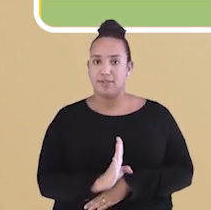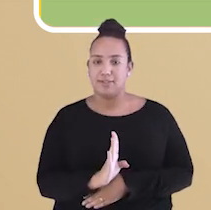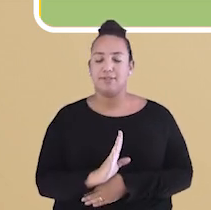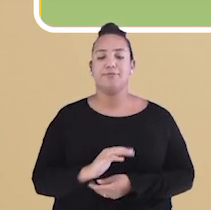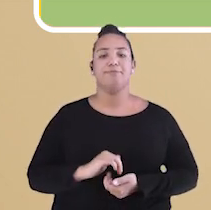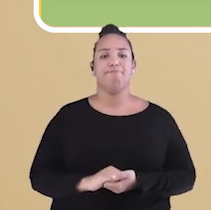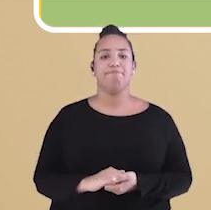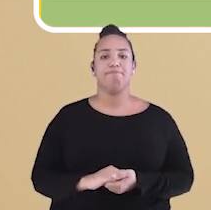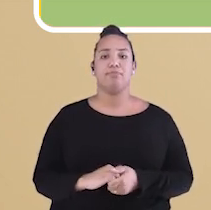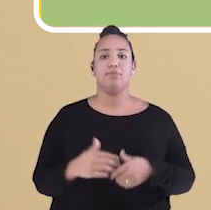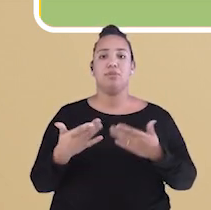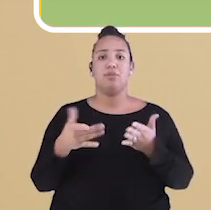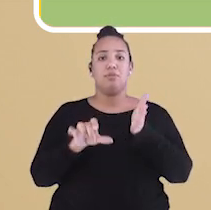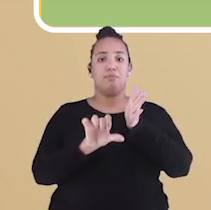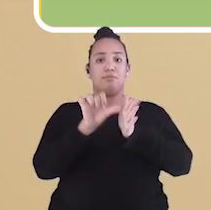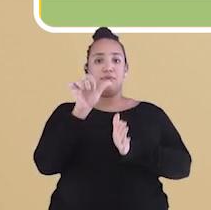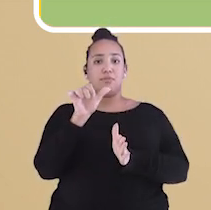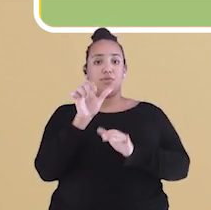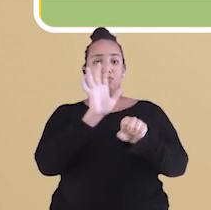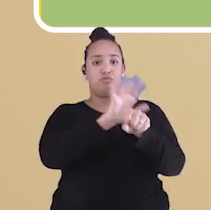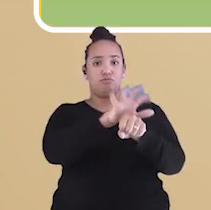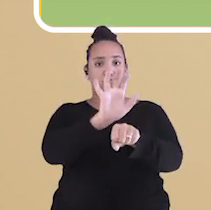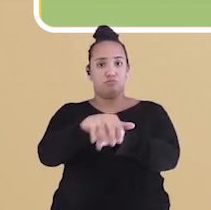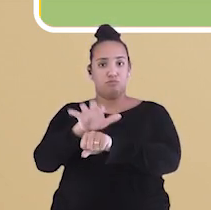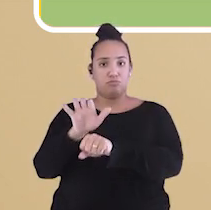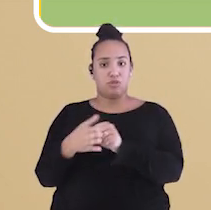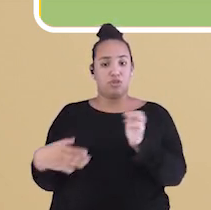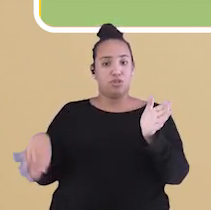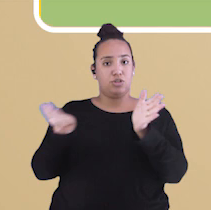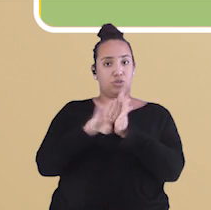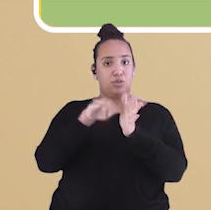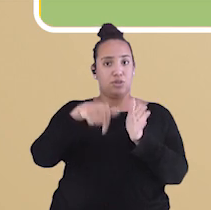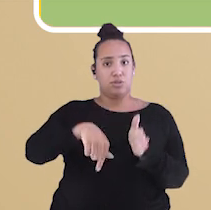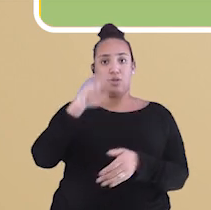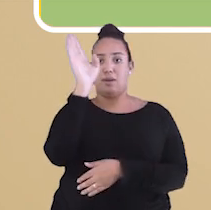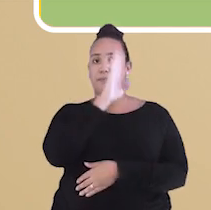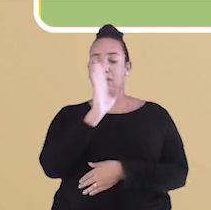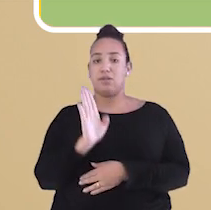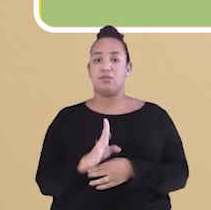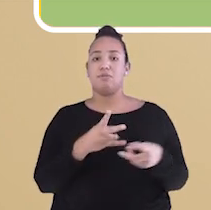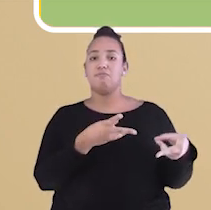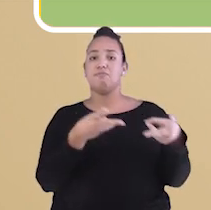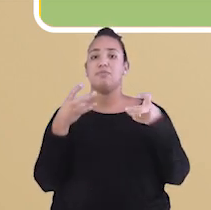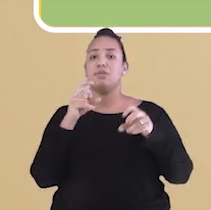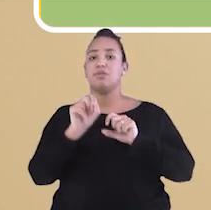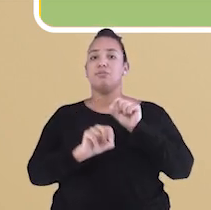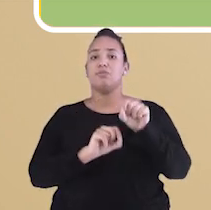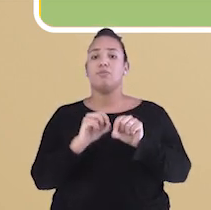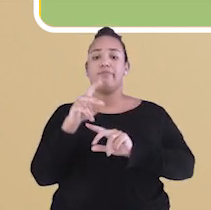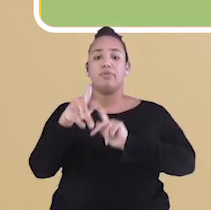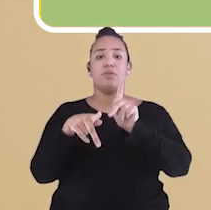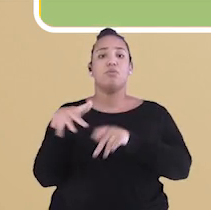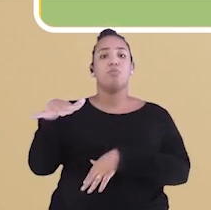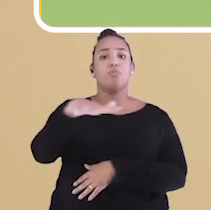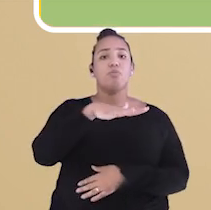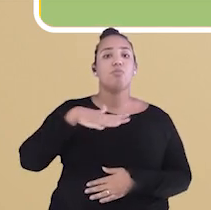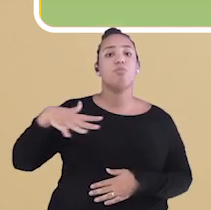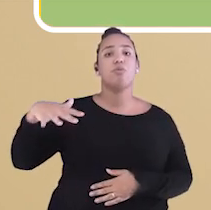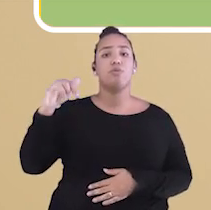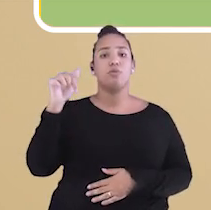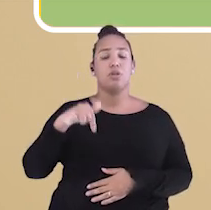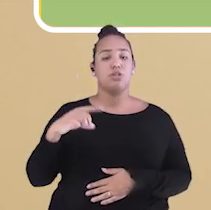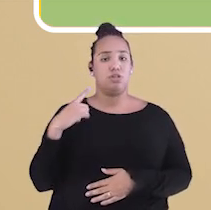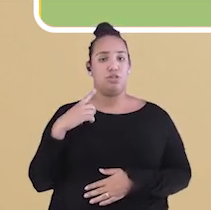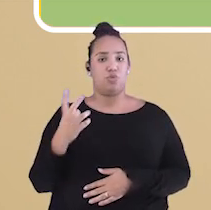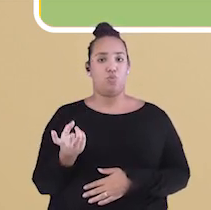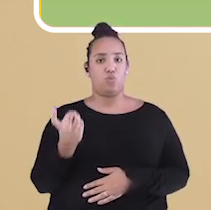primeiros colonizadores portugueses chegaram em terras brasileiras, perceberam que aqueles povos possuíam